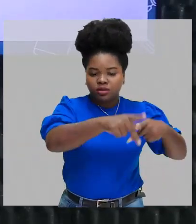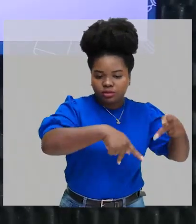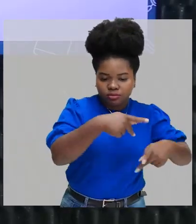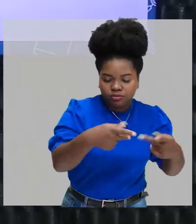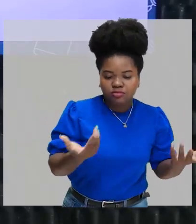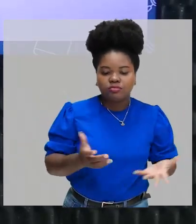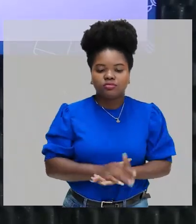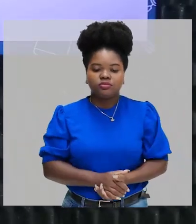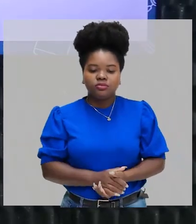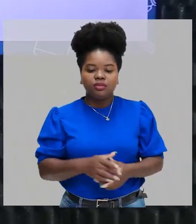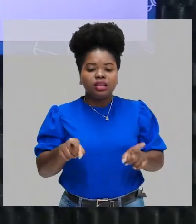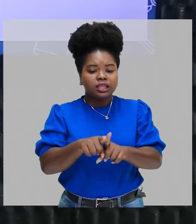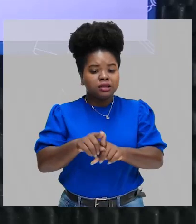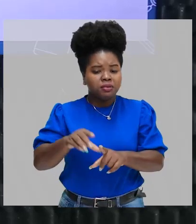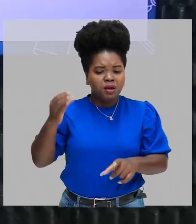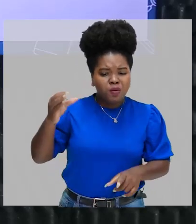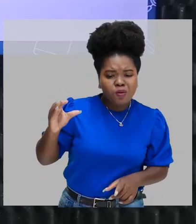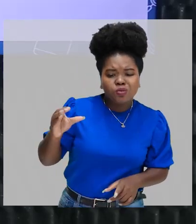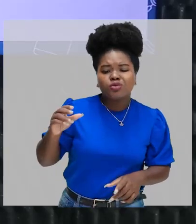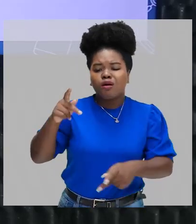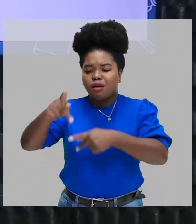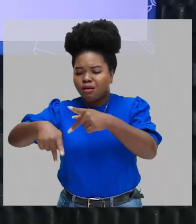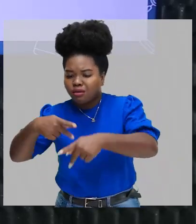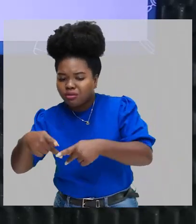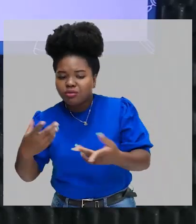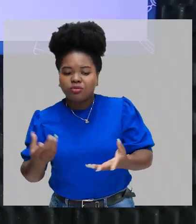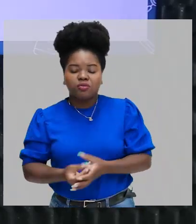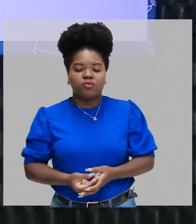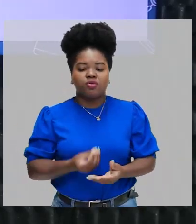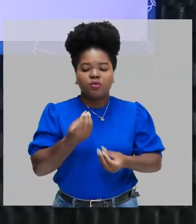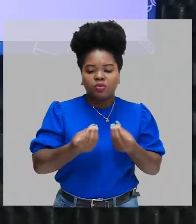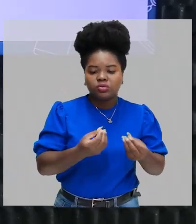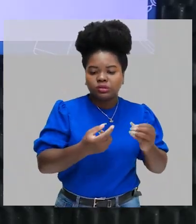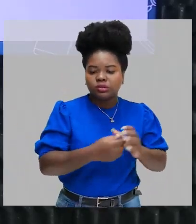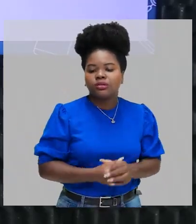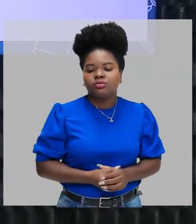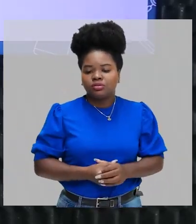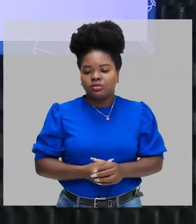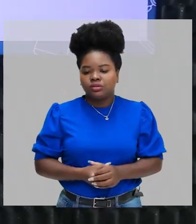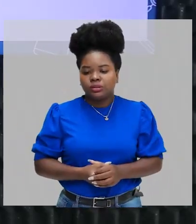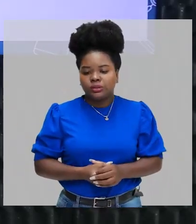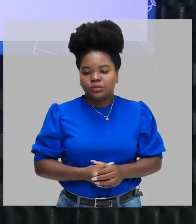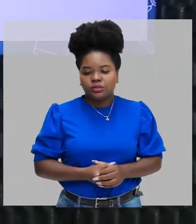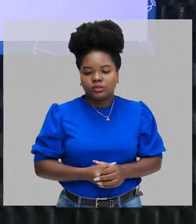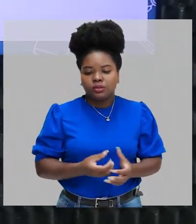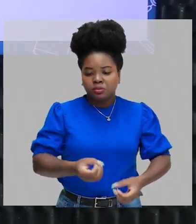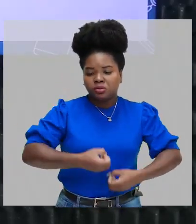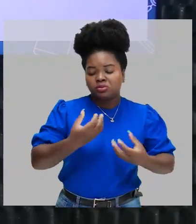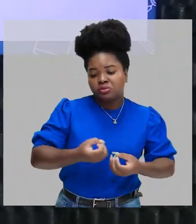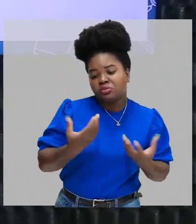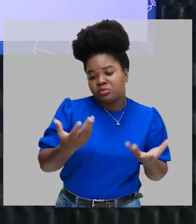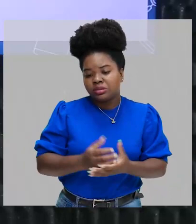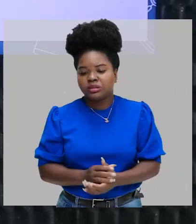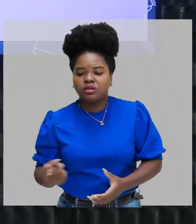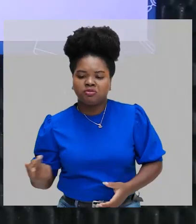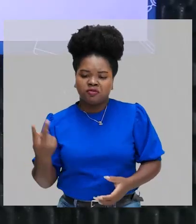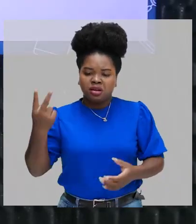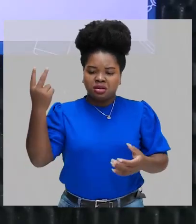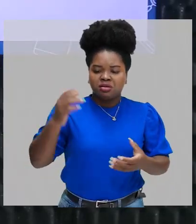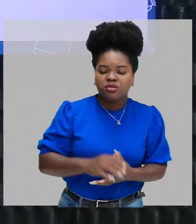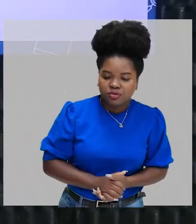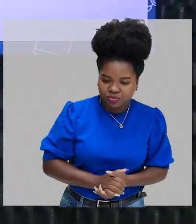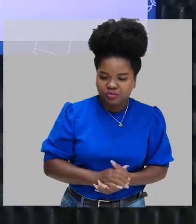e da cultura popular, como formas ali de expressão de algo mais positivo para o